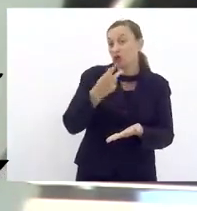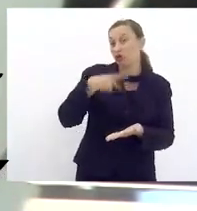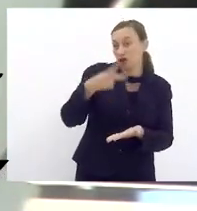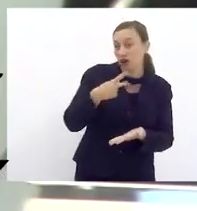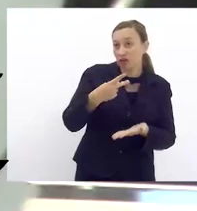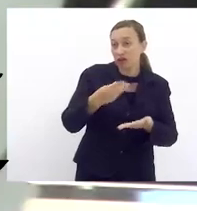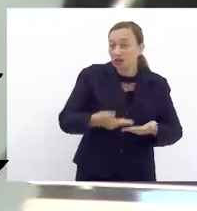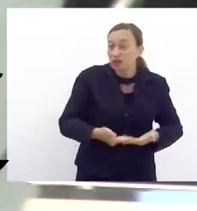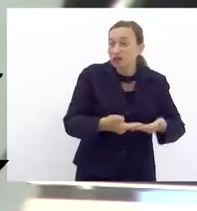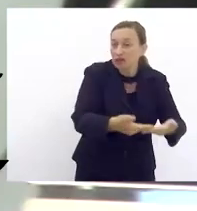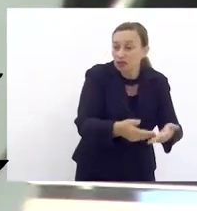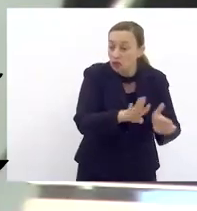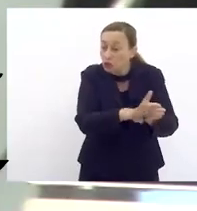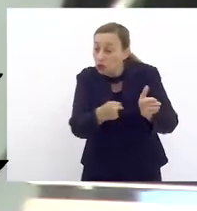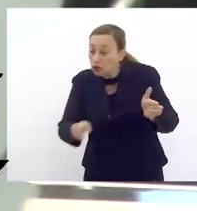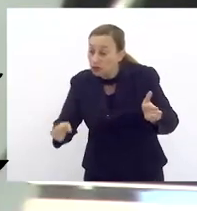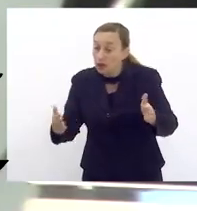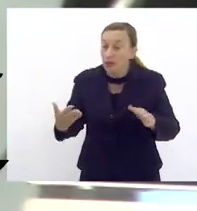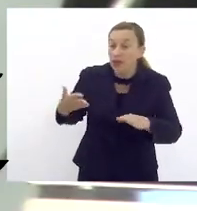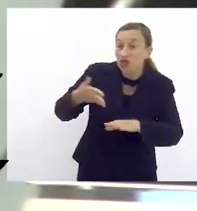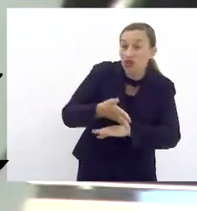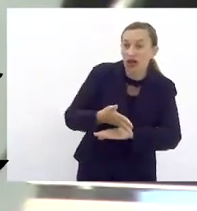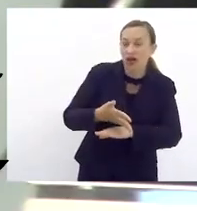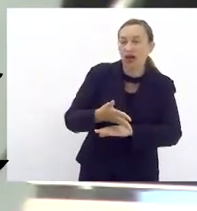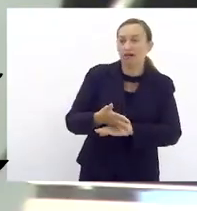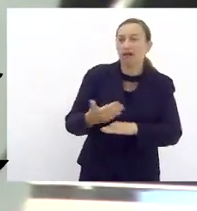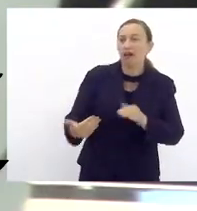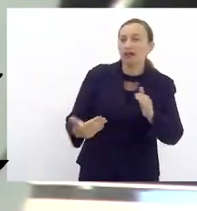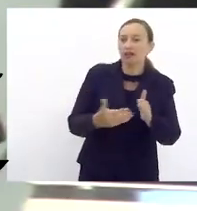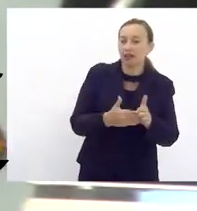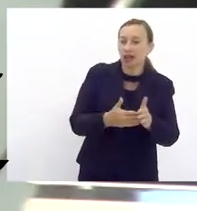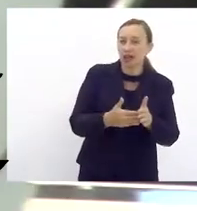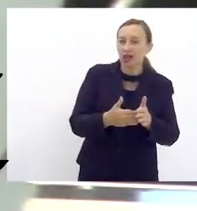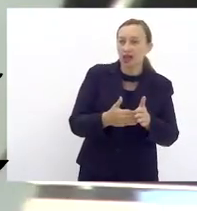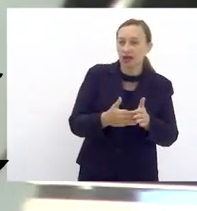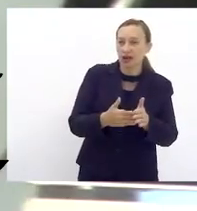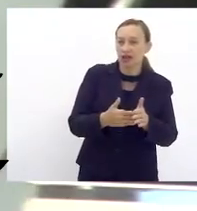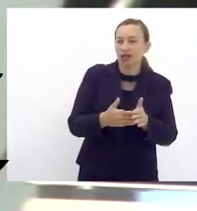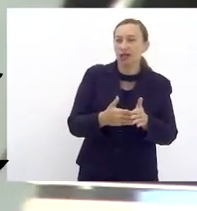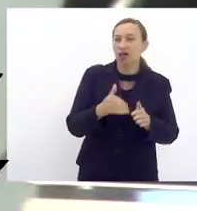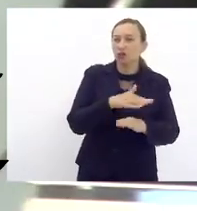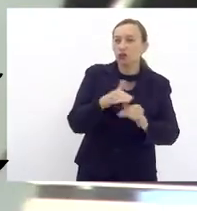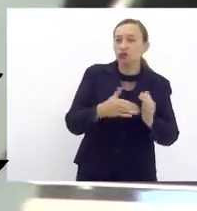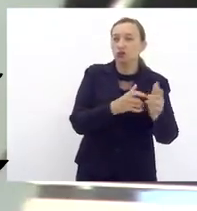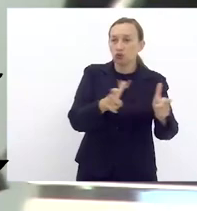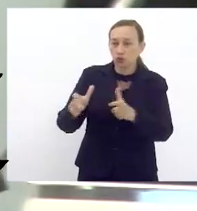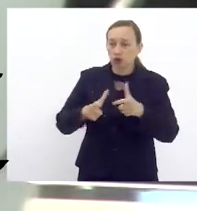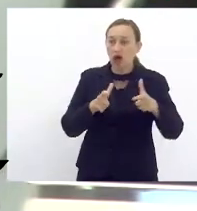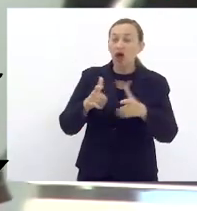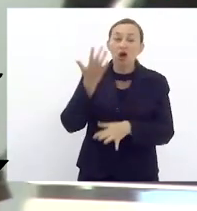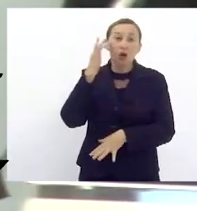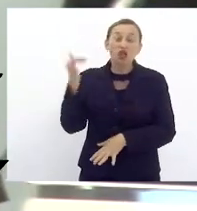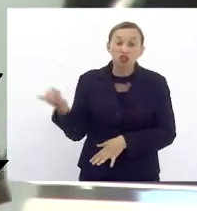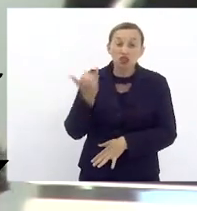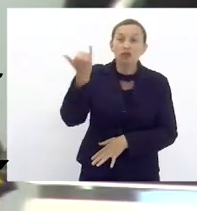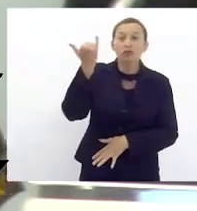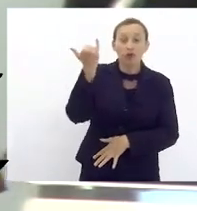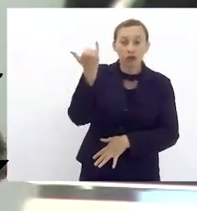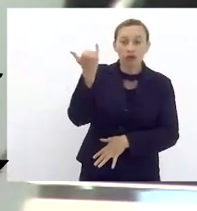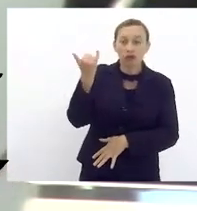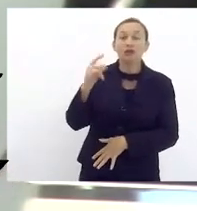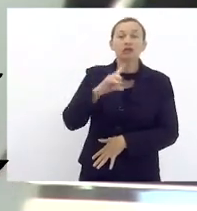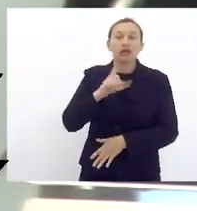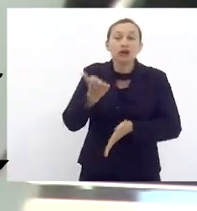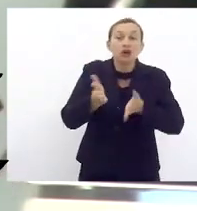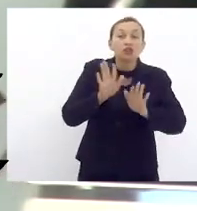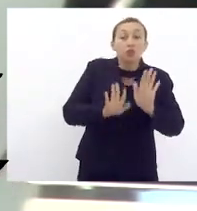despejados no Atlântico para chegar até a toda a diáspora Então eu acho que é extremamente importante ter